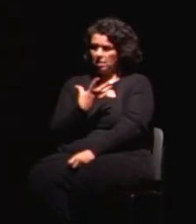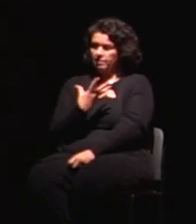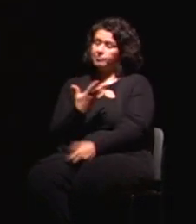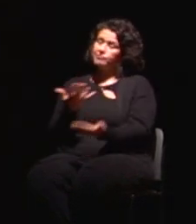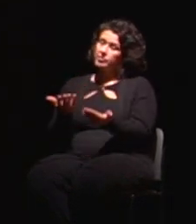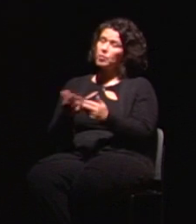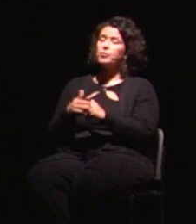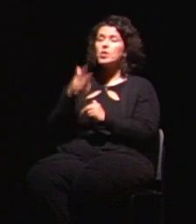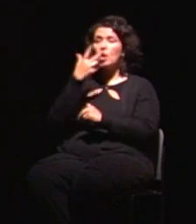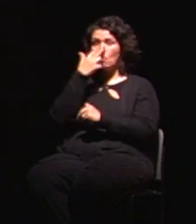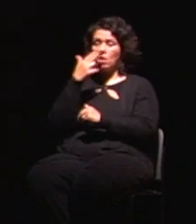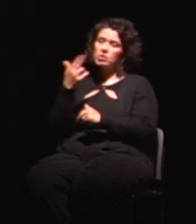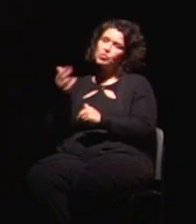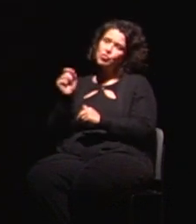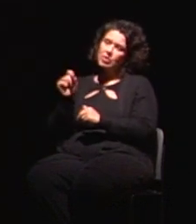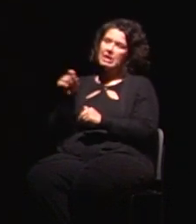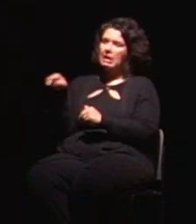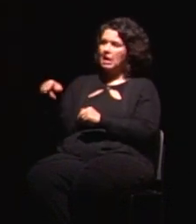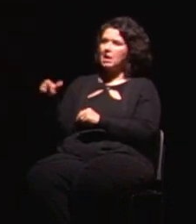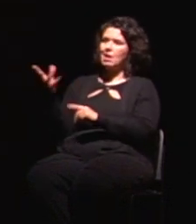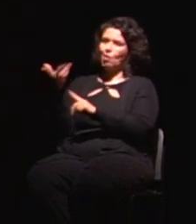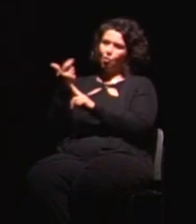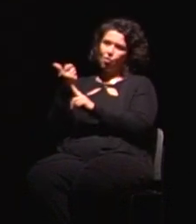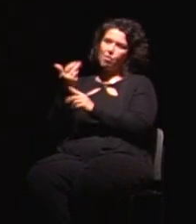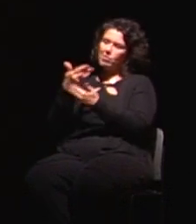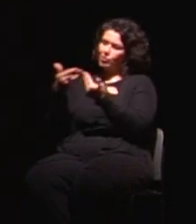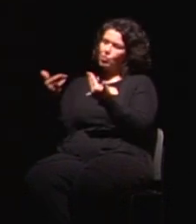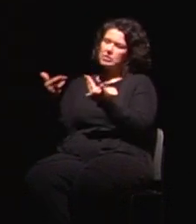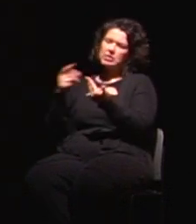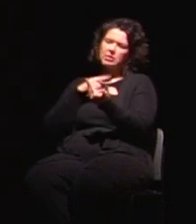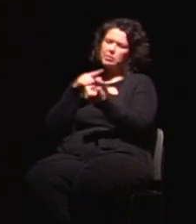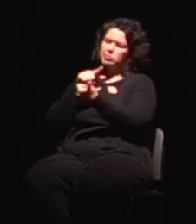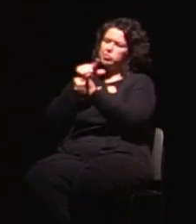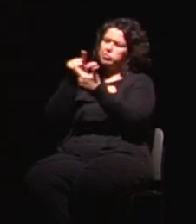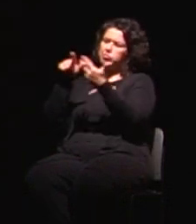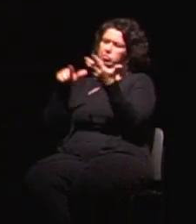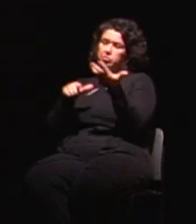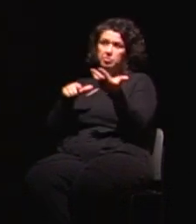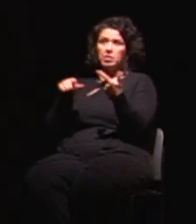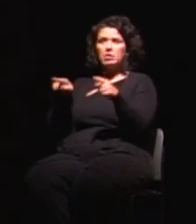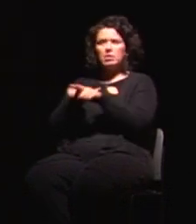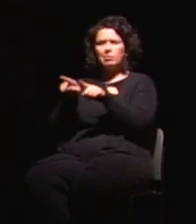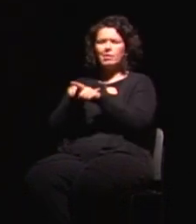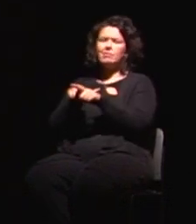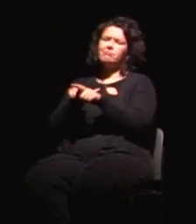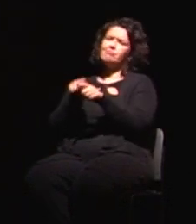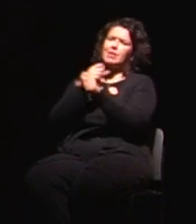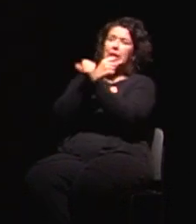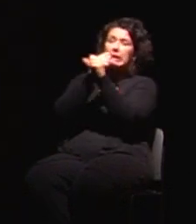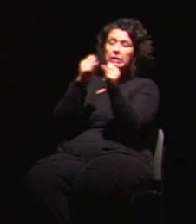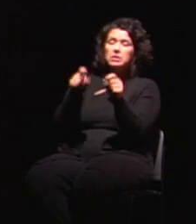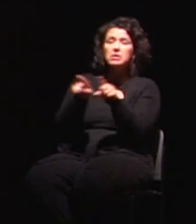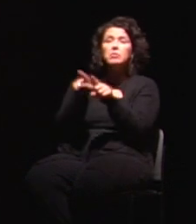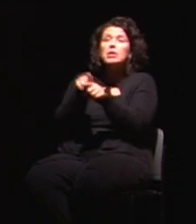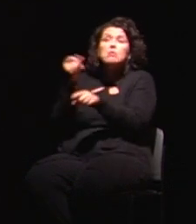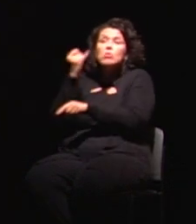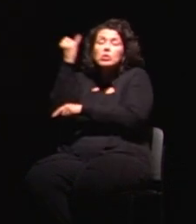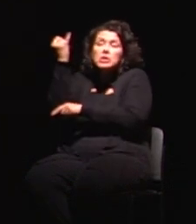essa obra que a gente pode ver aí, enorme, grande, importante, e